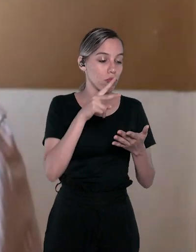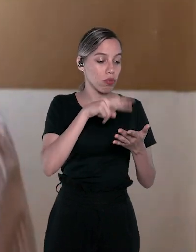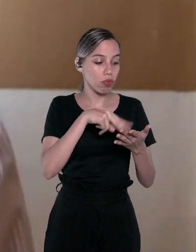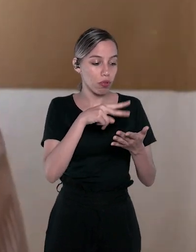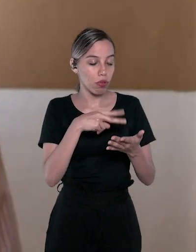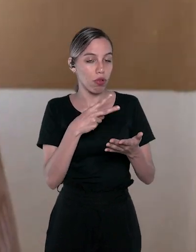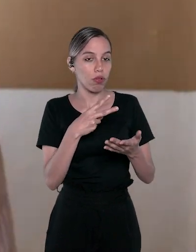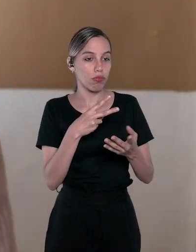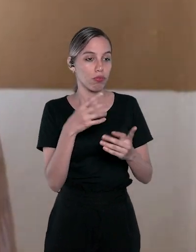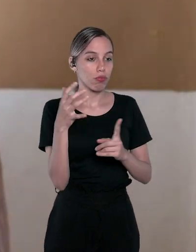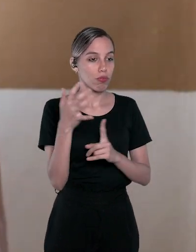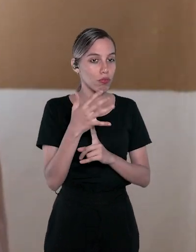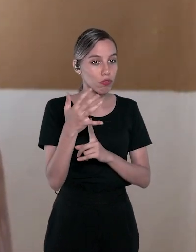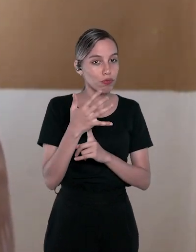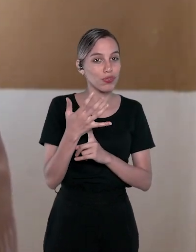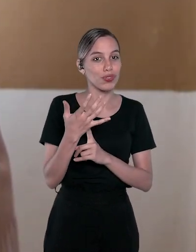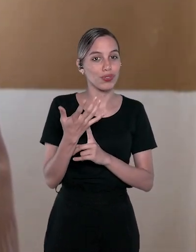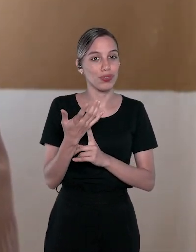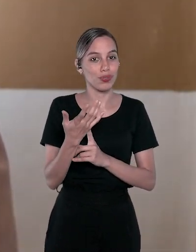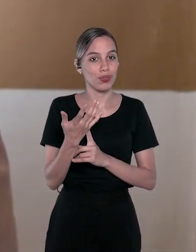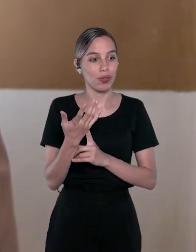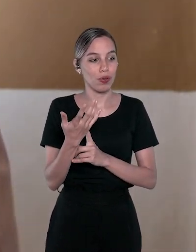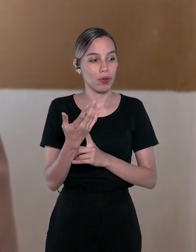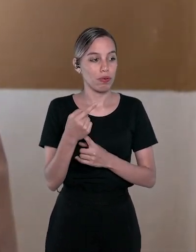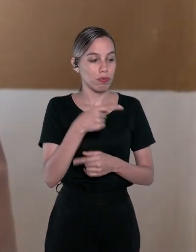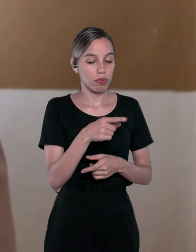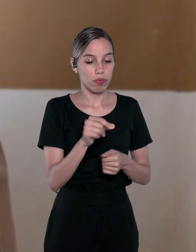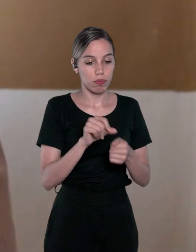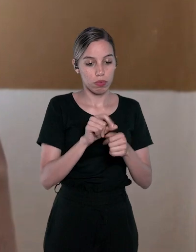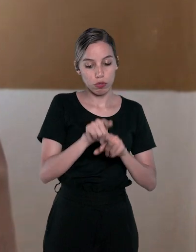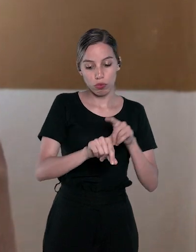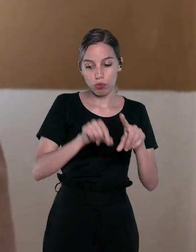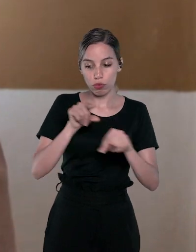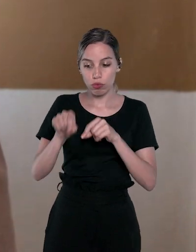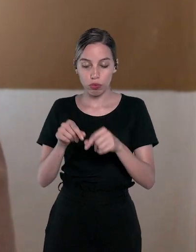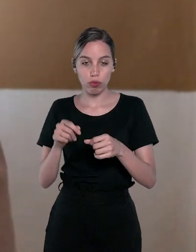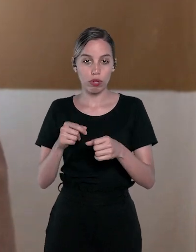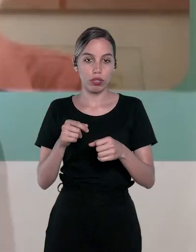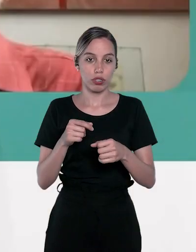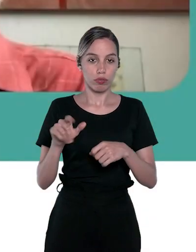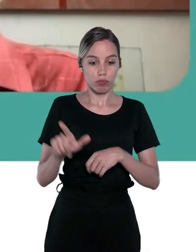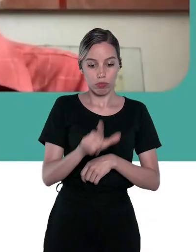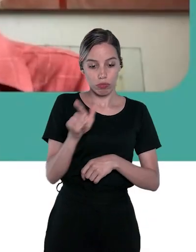te influenciou nessas escolhas aí na literatura, no jornalismo.